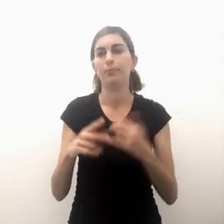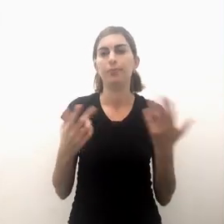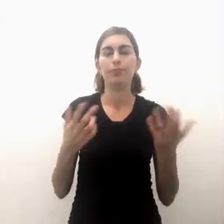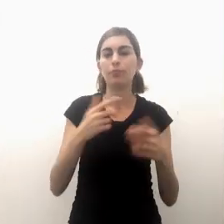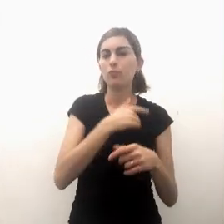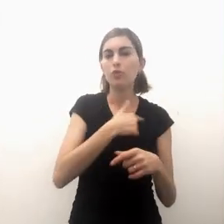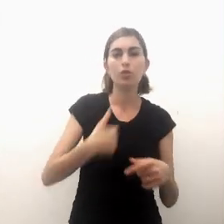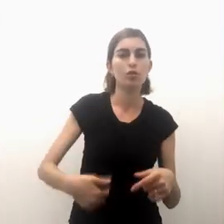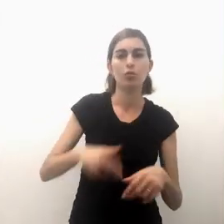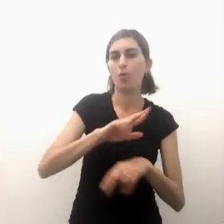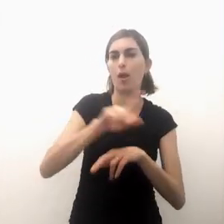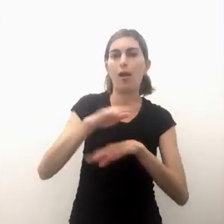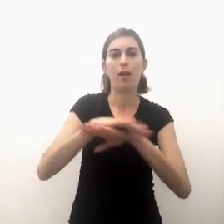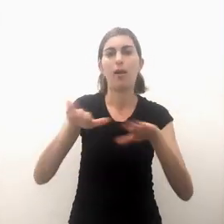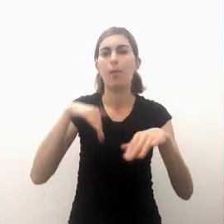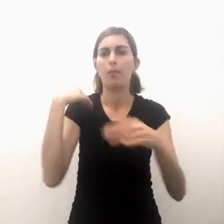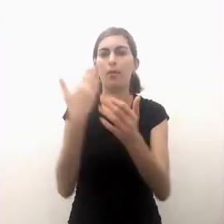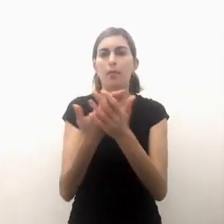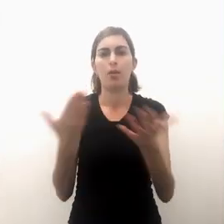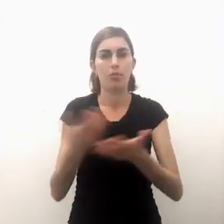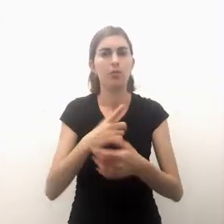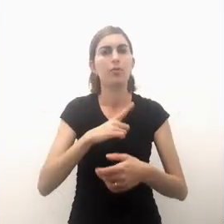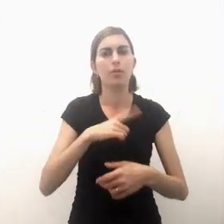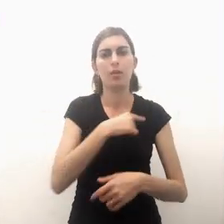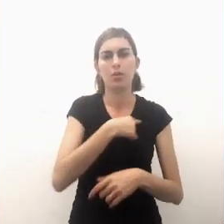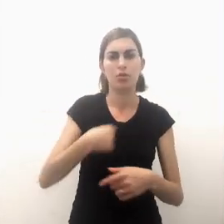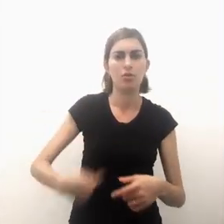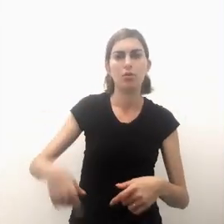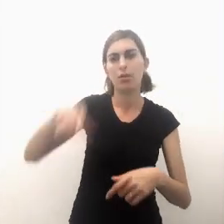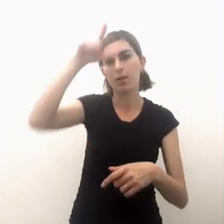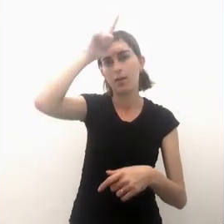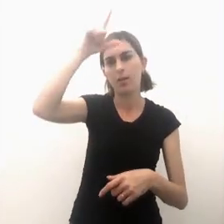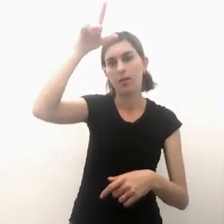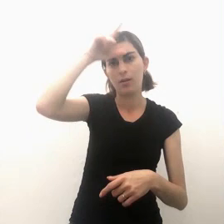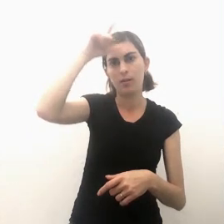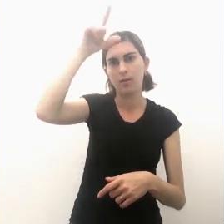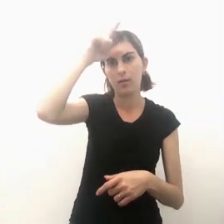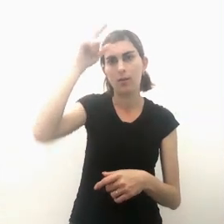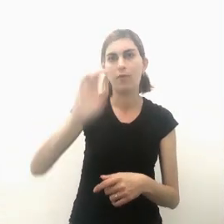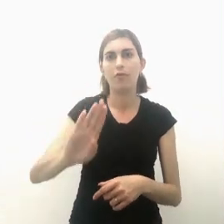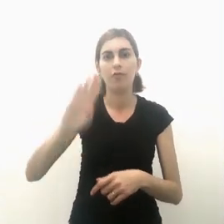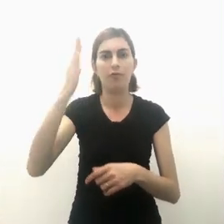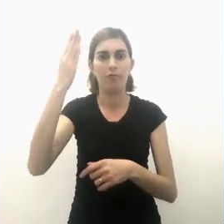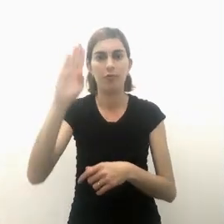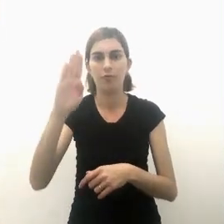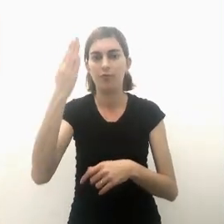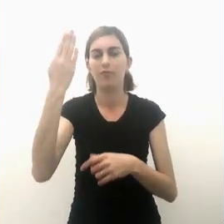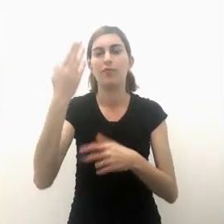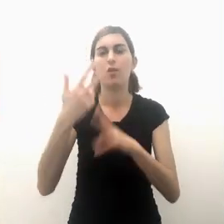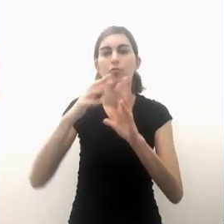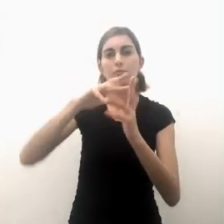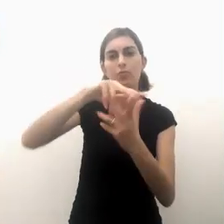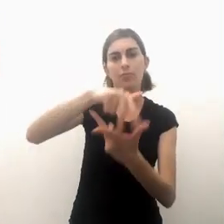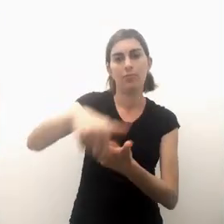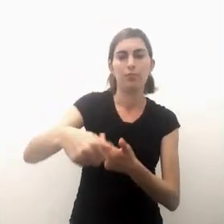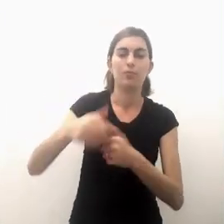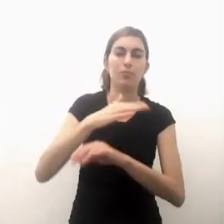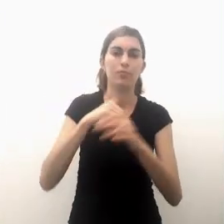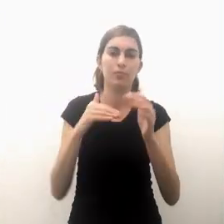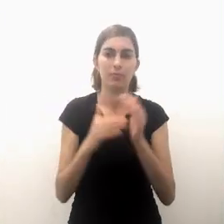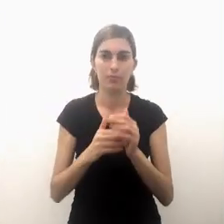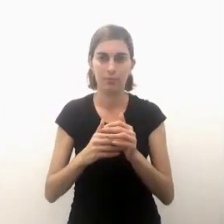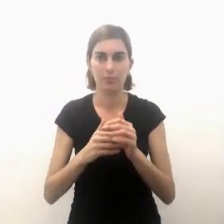não acabou e até hoje a gente vê que a China é líder nessa questão de falsificação no mundo inteiro,